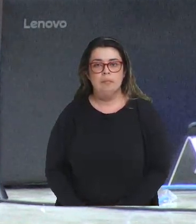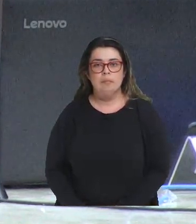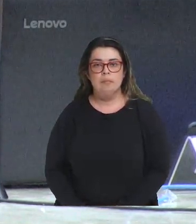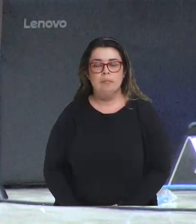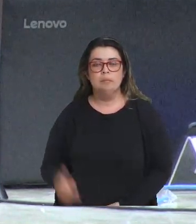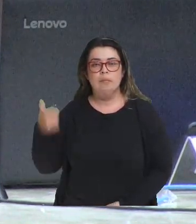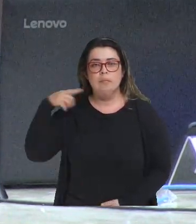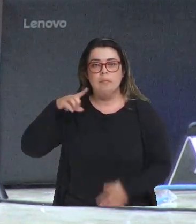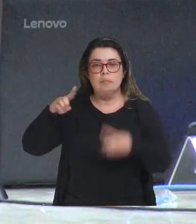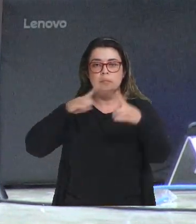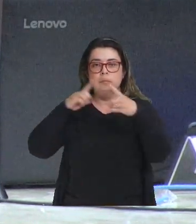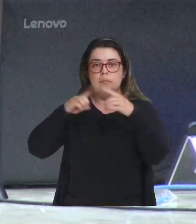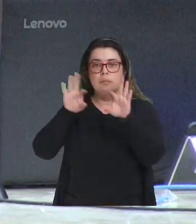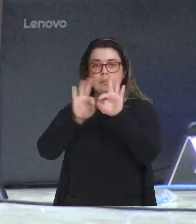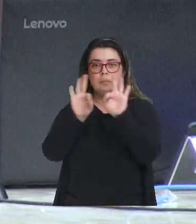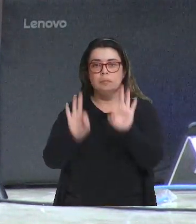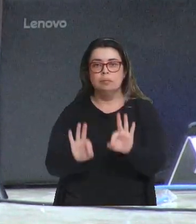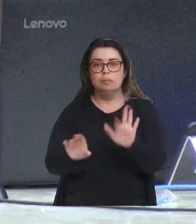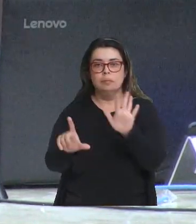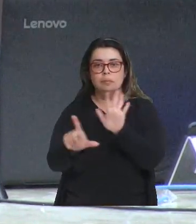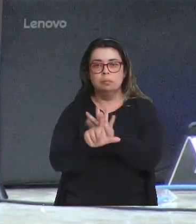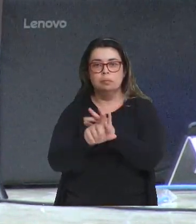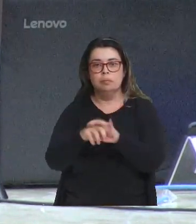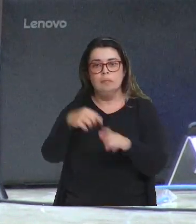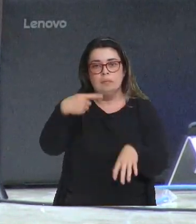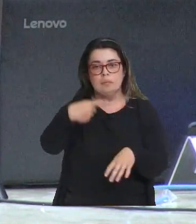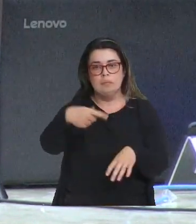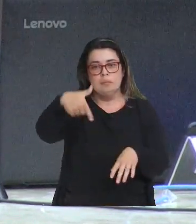Continua em discussão o projeto de lei